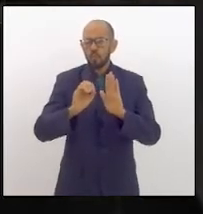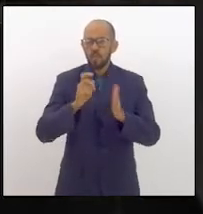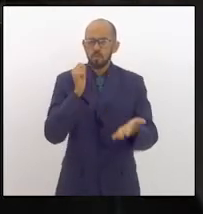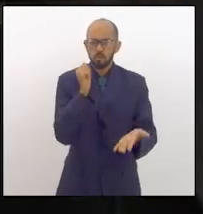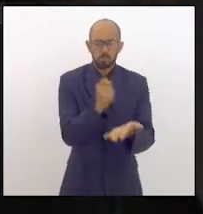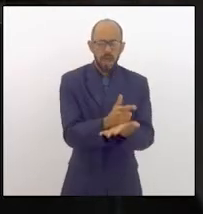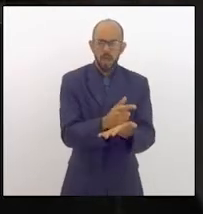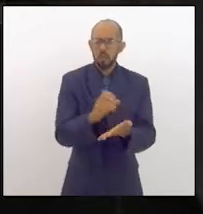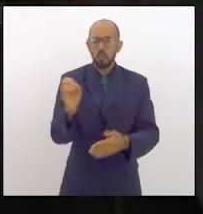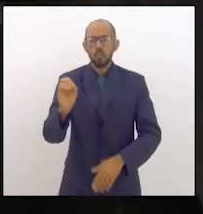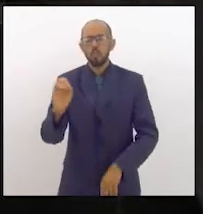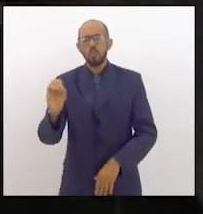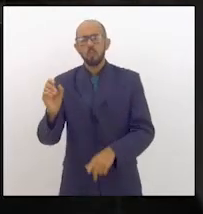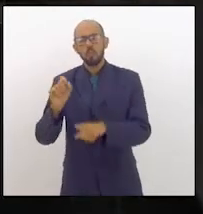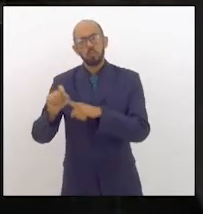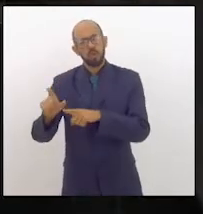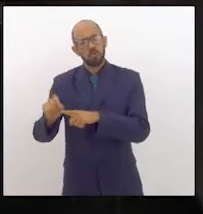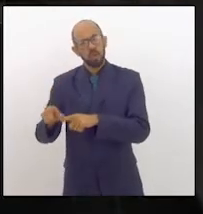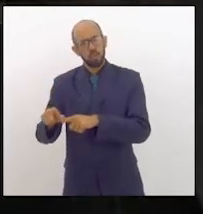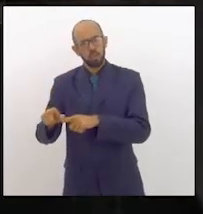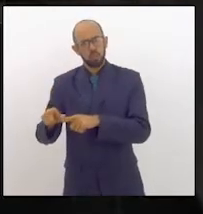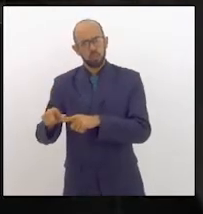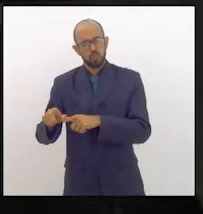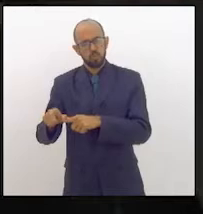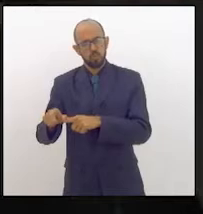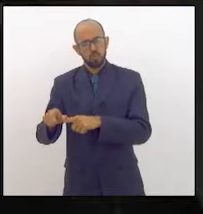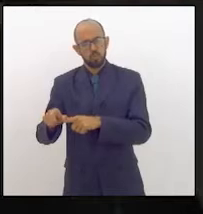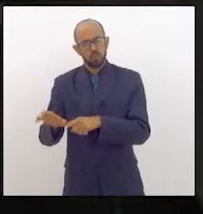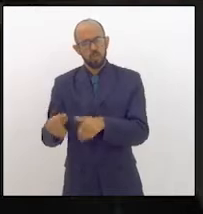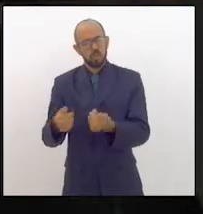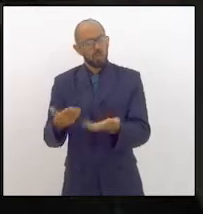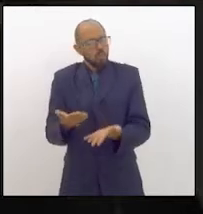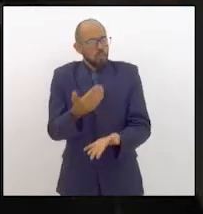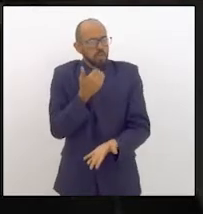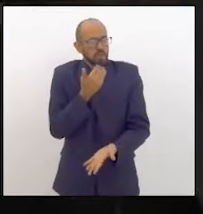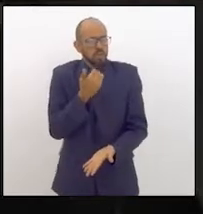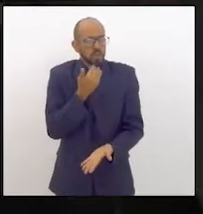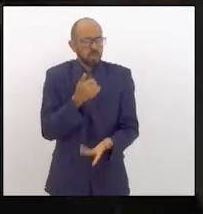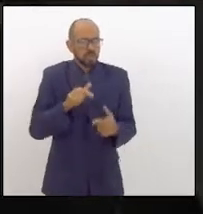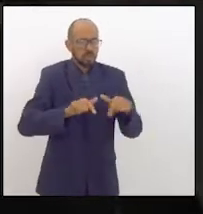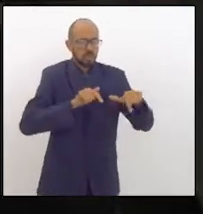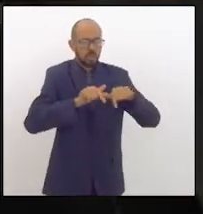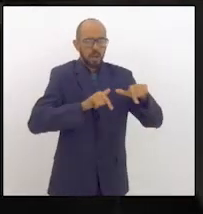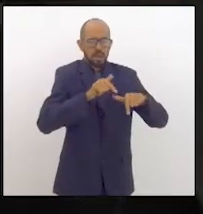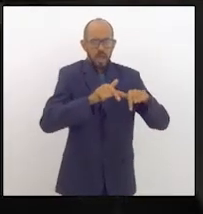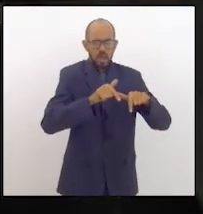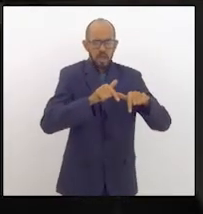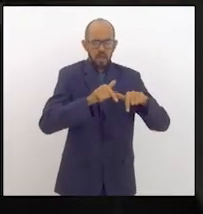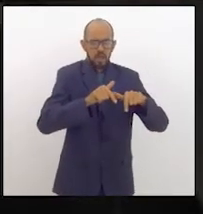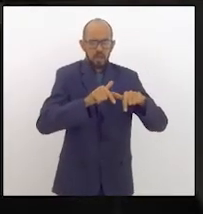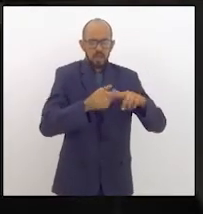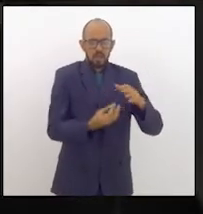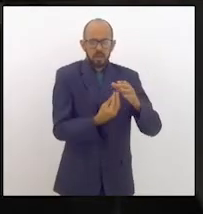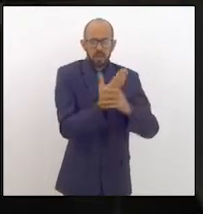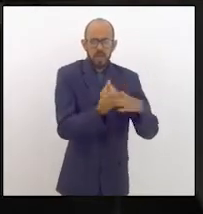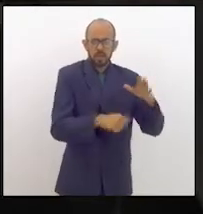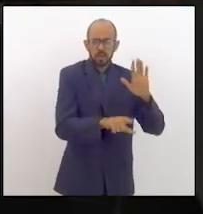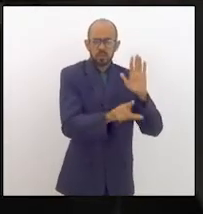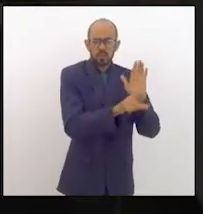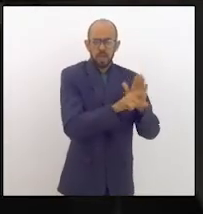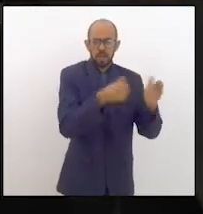pagamento desse aluguel então não adianta nós trabalharmos não adianta